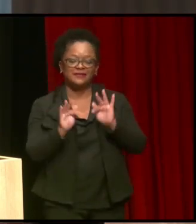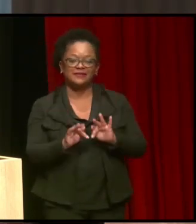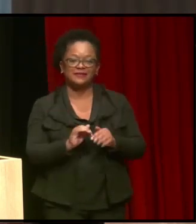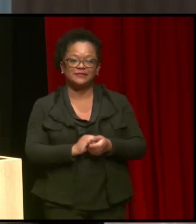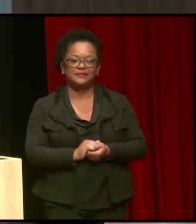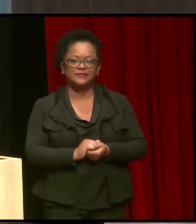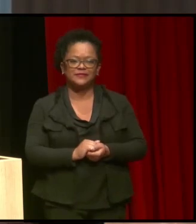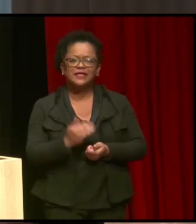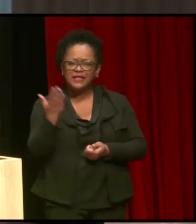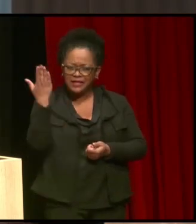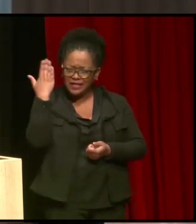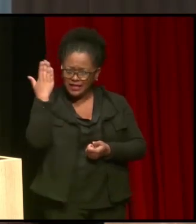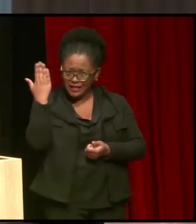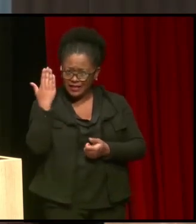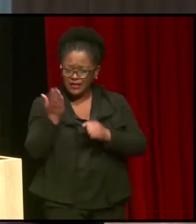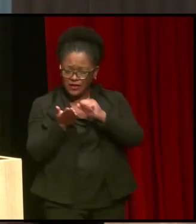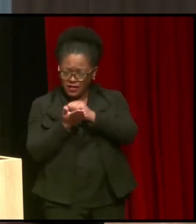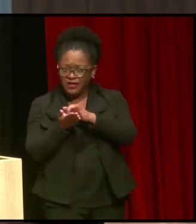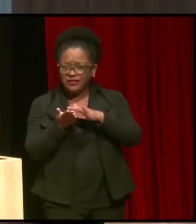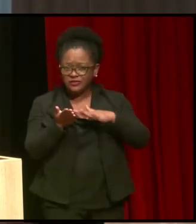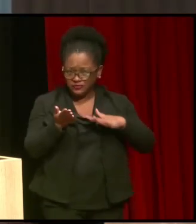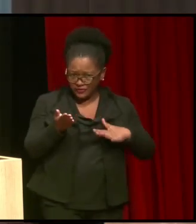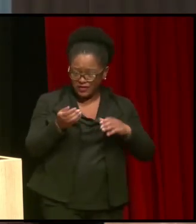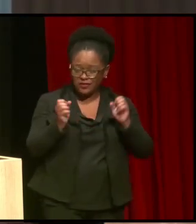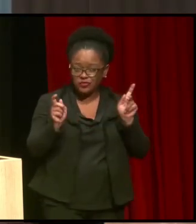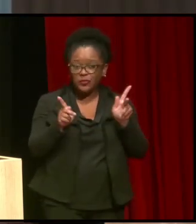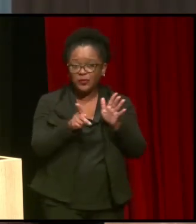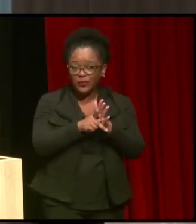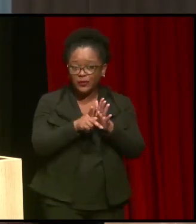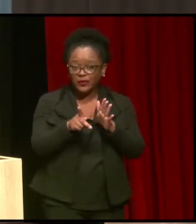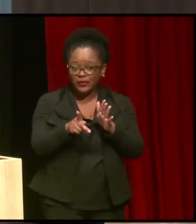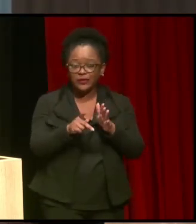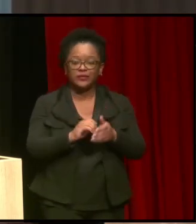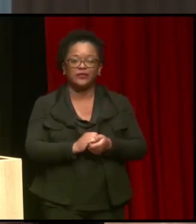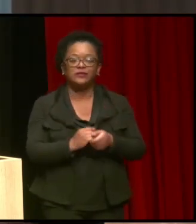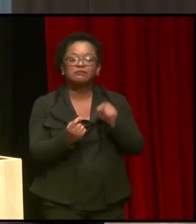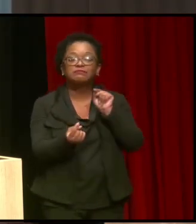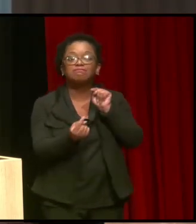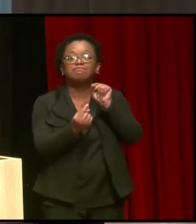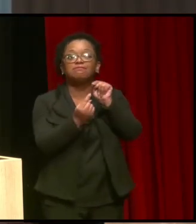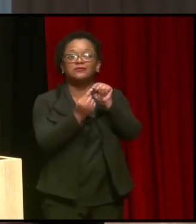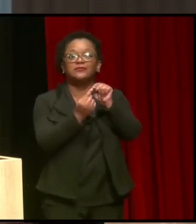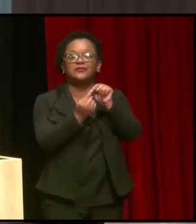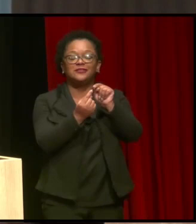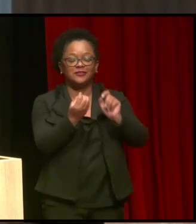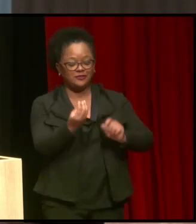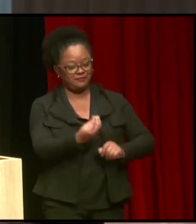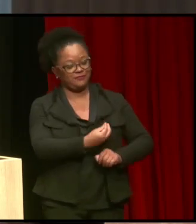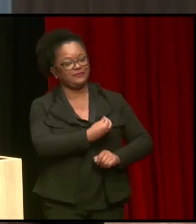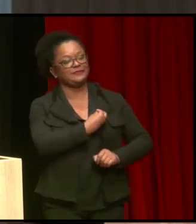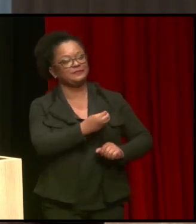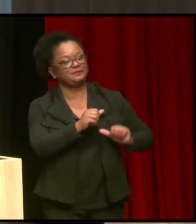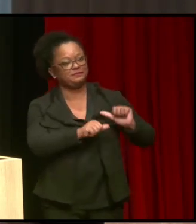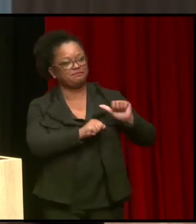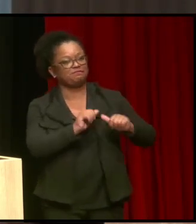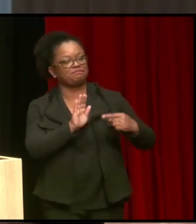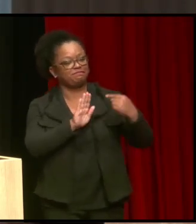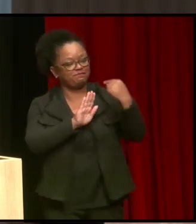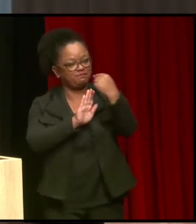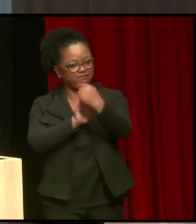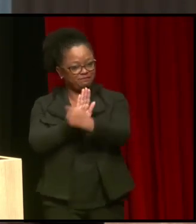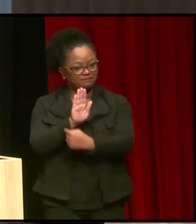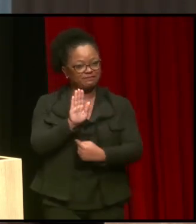de atividade meio e atividade fim? É assim que funciona o ciclo de vida da